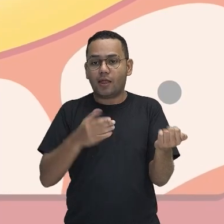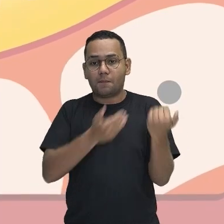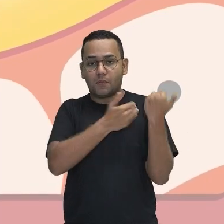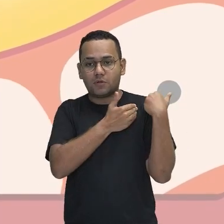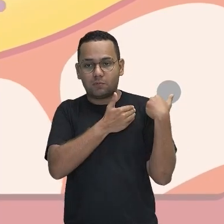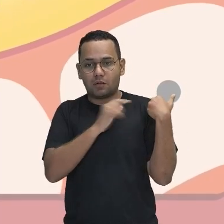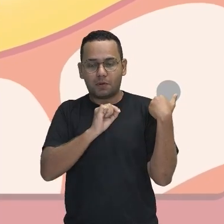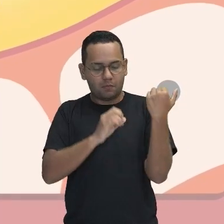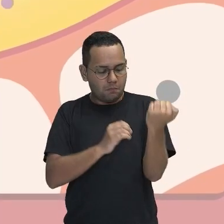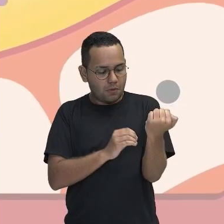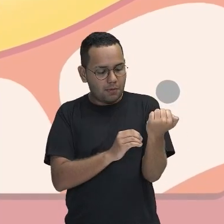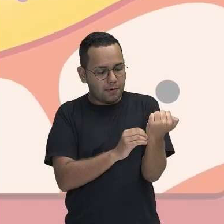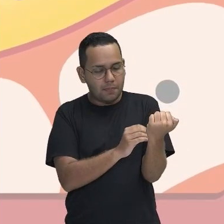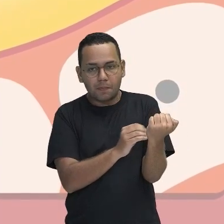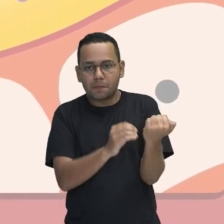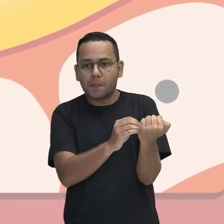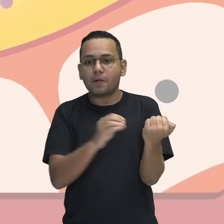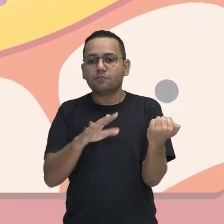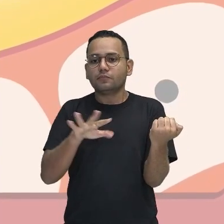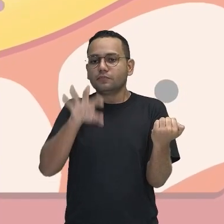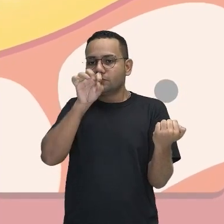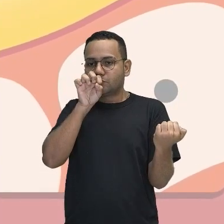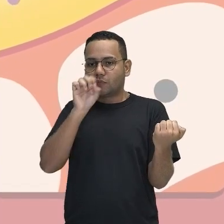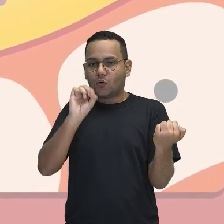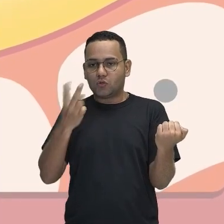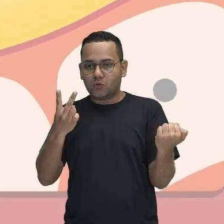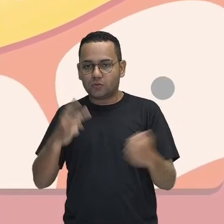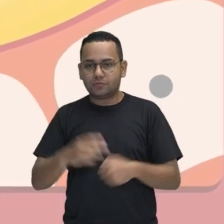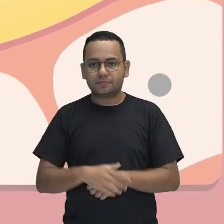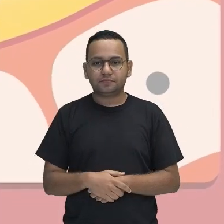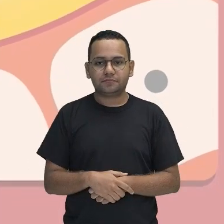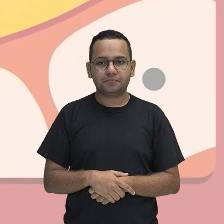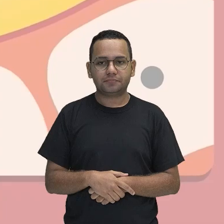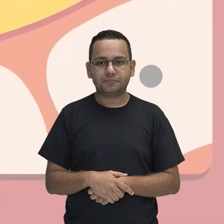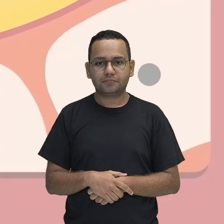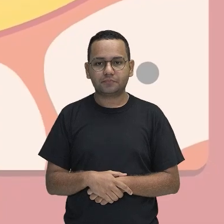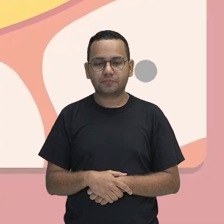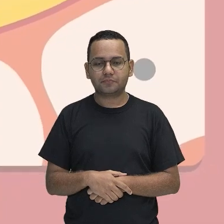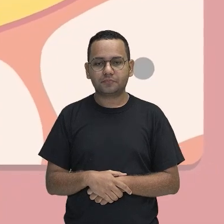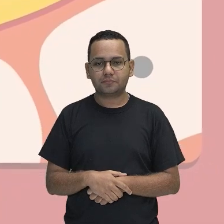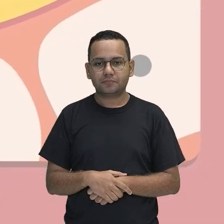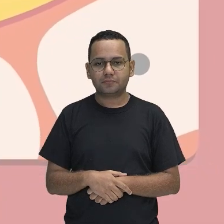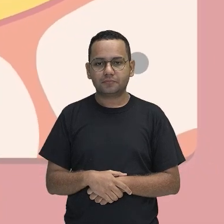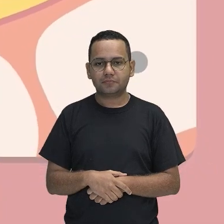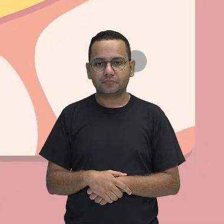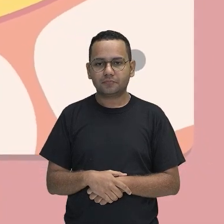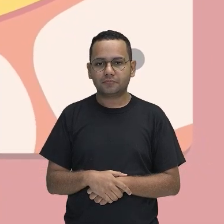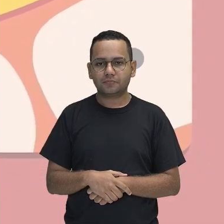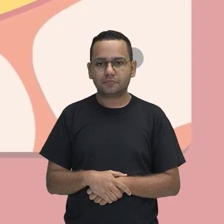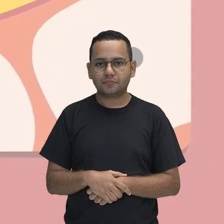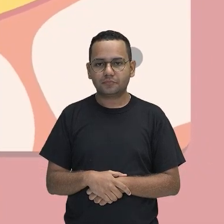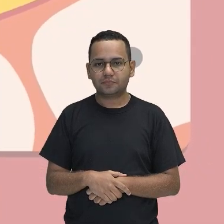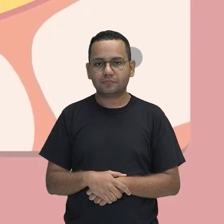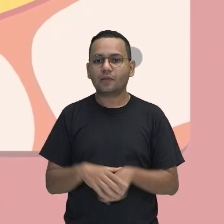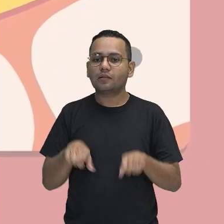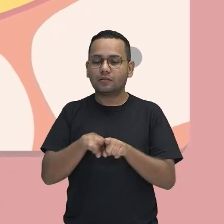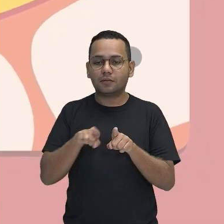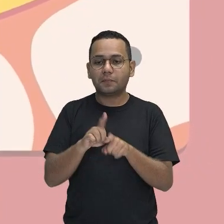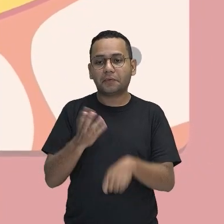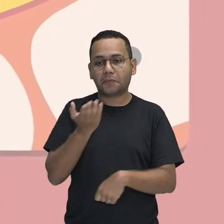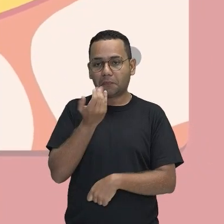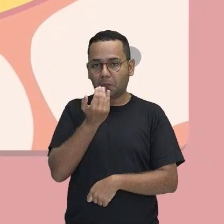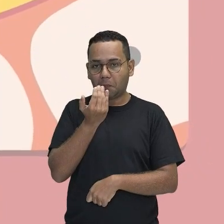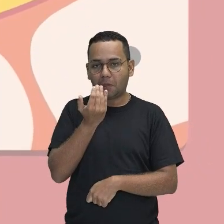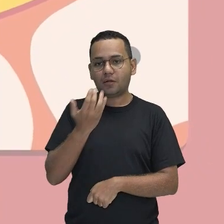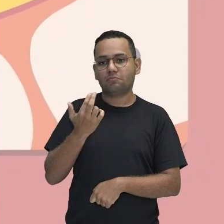elas passam pelas nossas células, deixando o quê? Deixando o oxigênio e o alimento, que são os nutrientes que